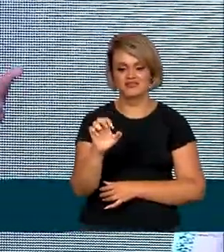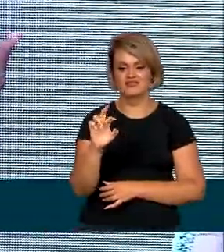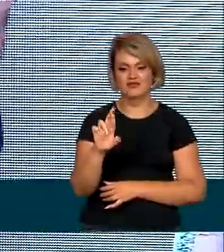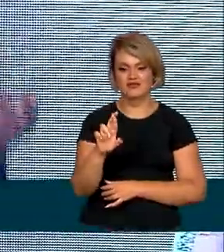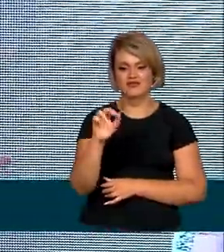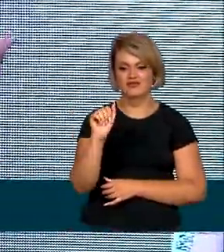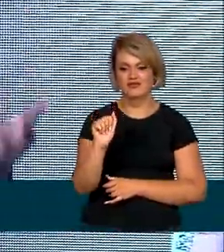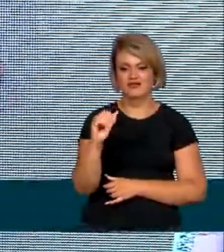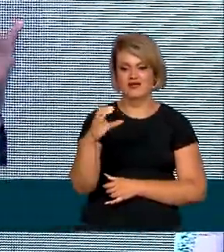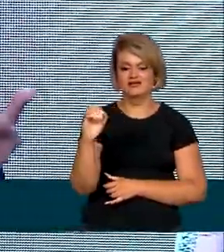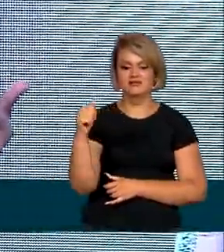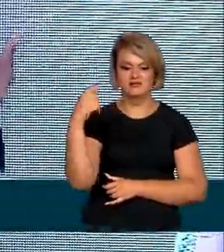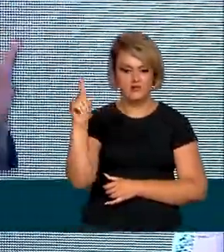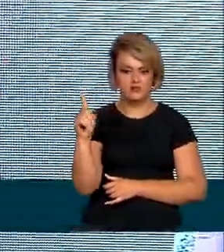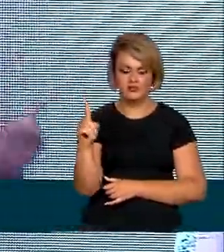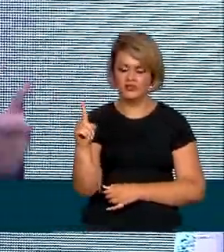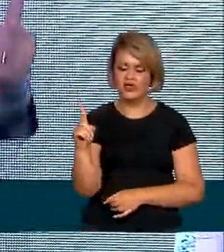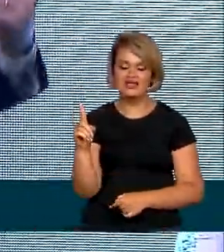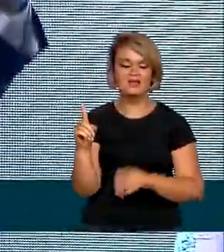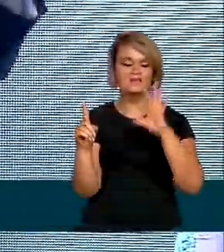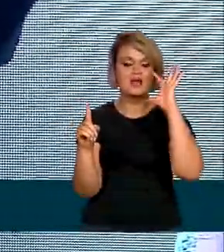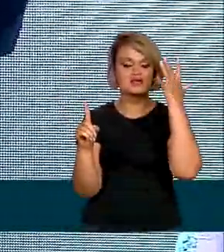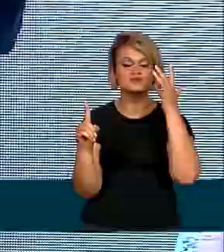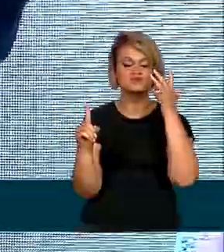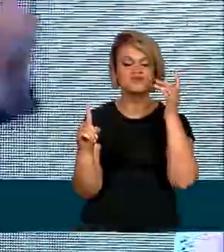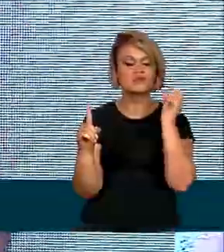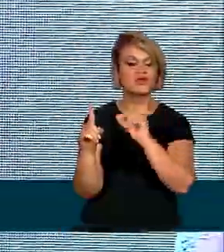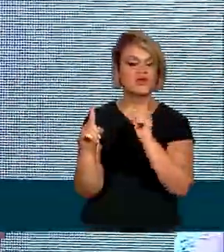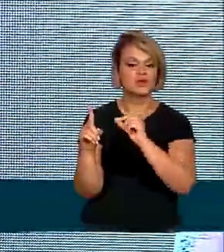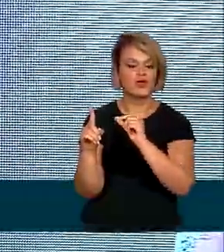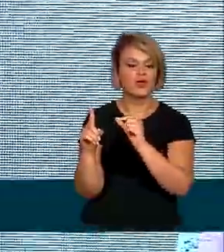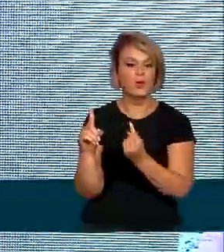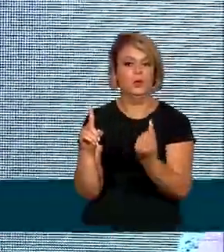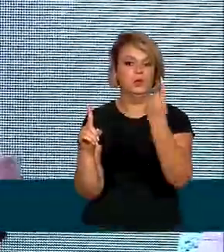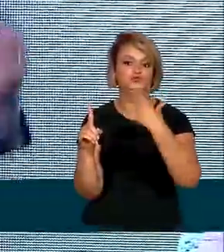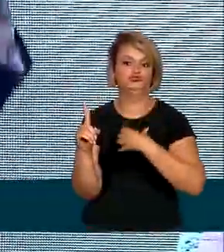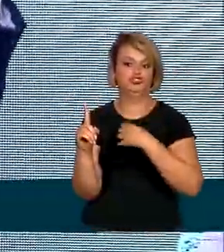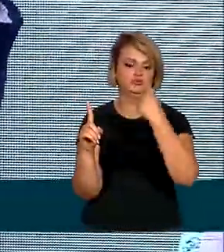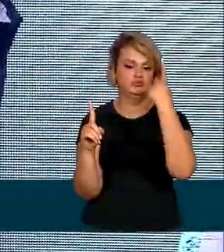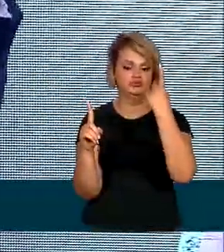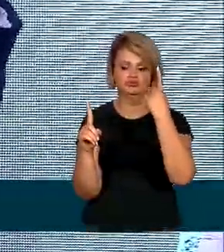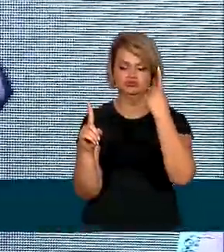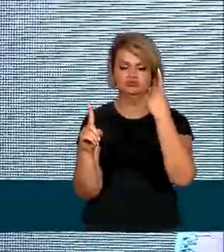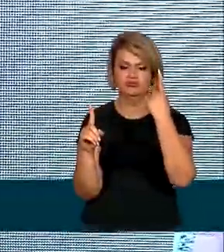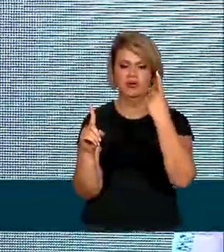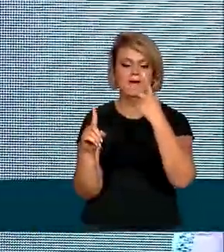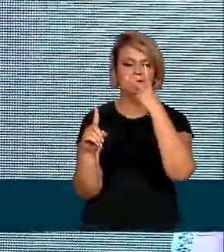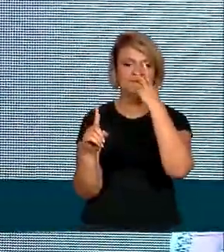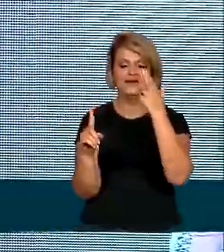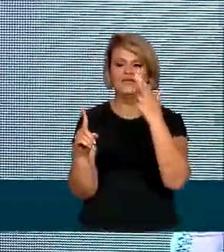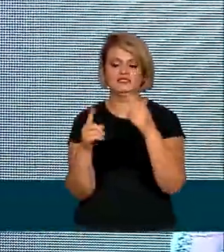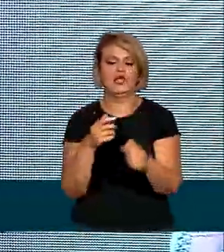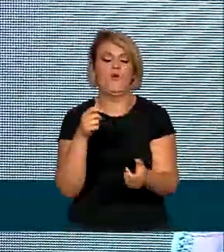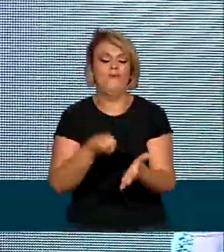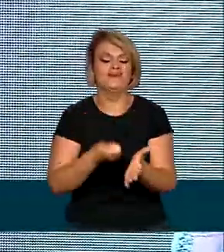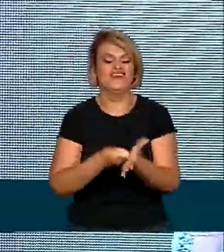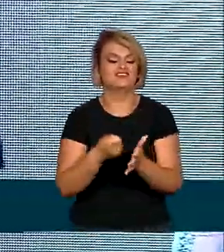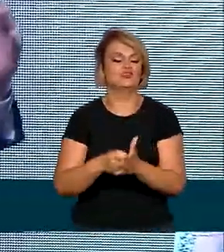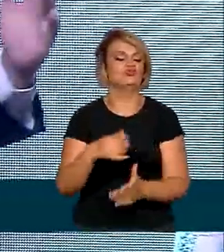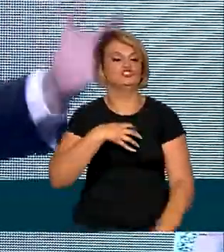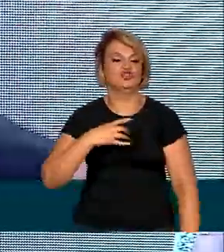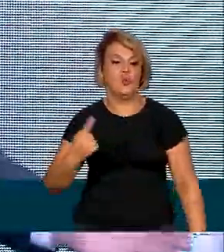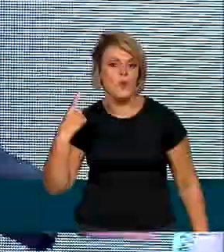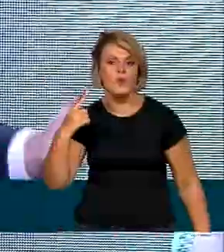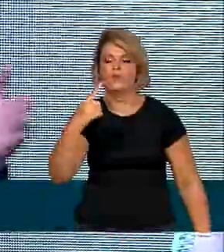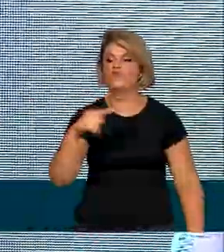não podem ser necessariamente soluções únicas nacionais como se uma camisa de força fosse